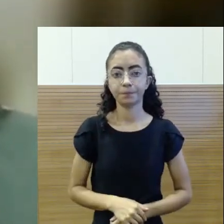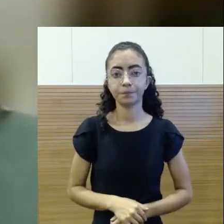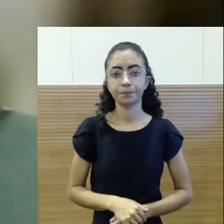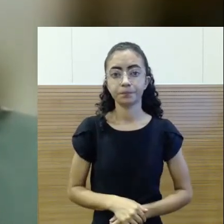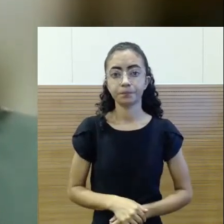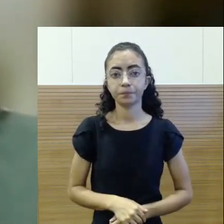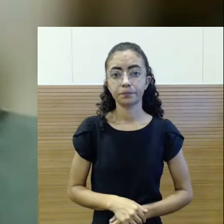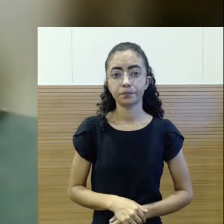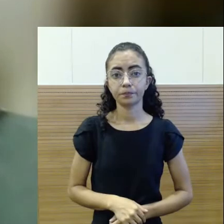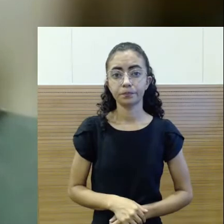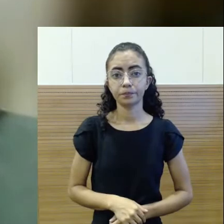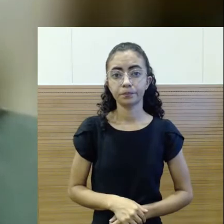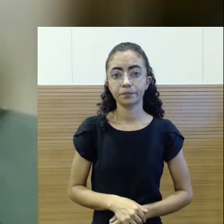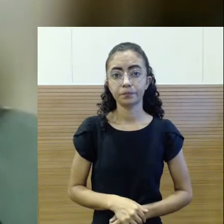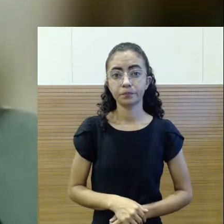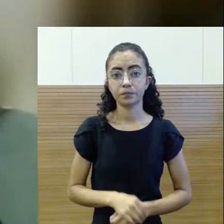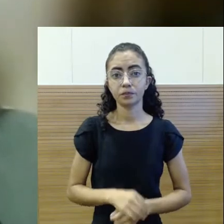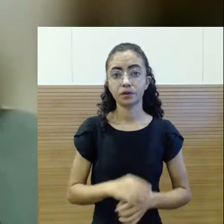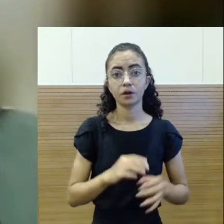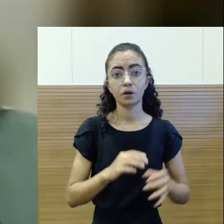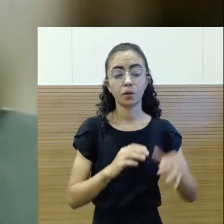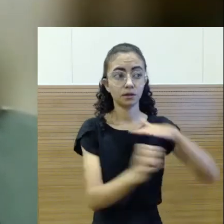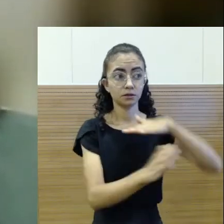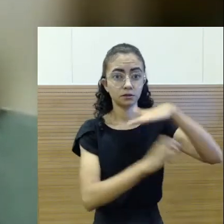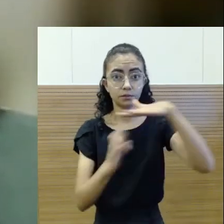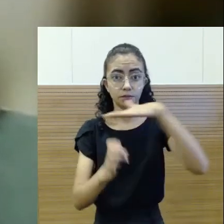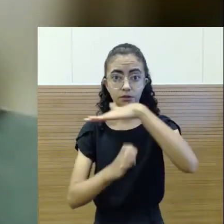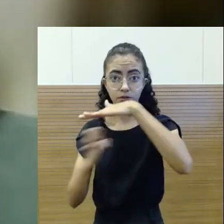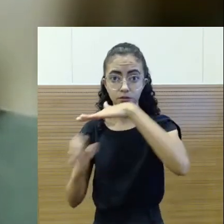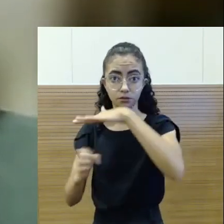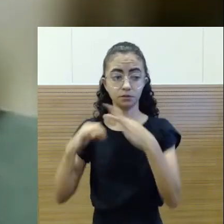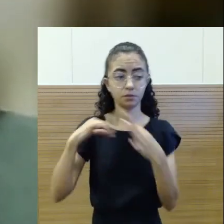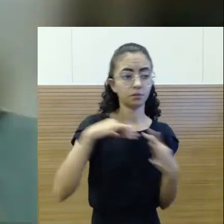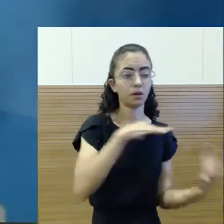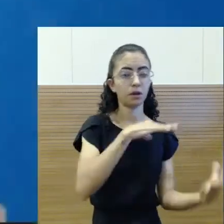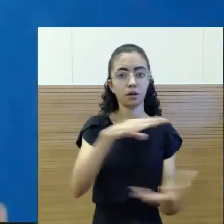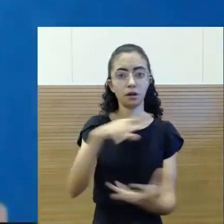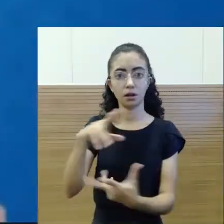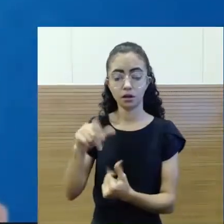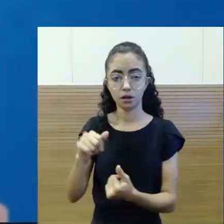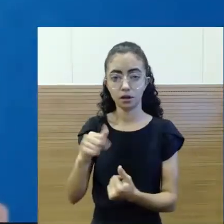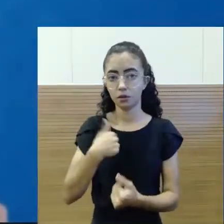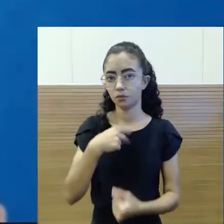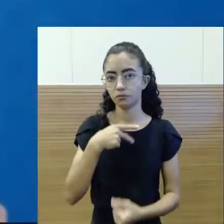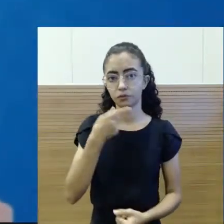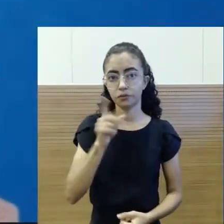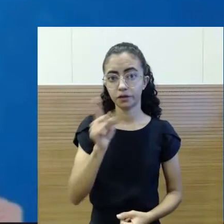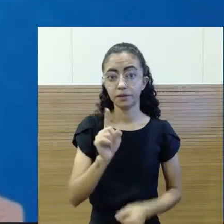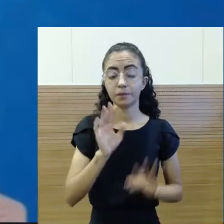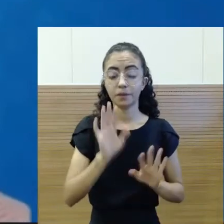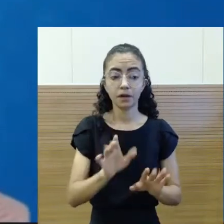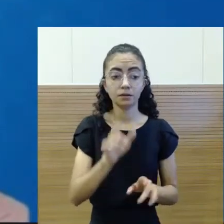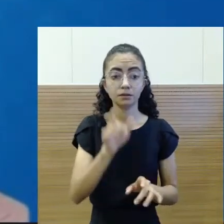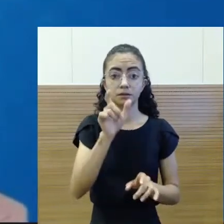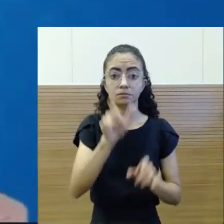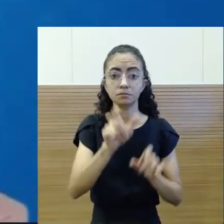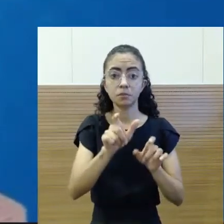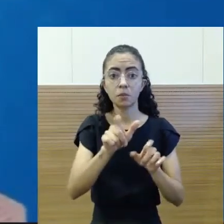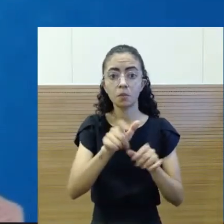Eu não mencionei as corporações transnacionais, mas eu disse atores poderosos.